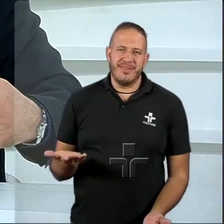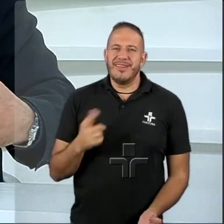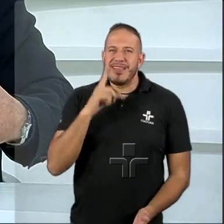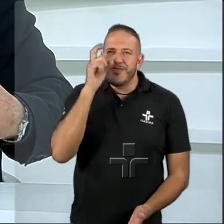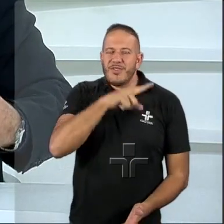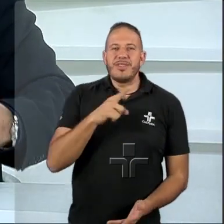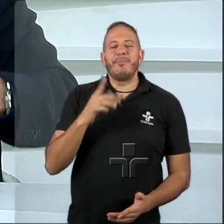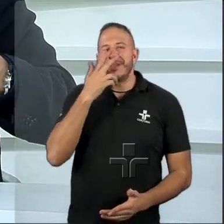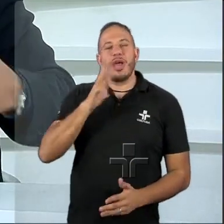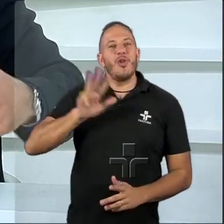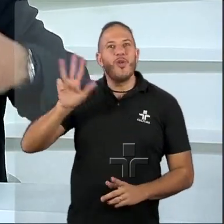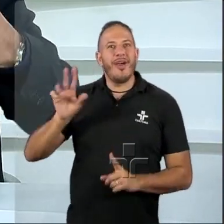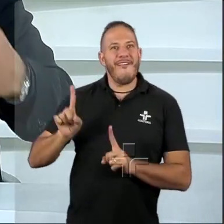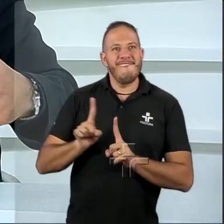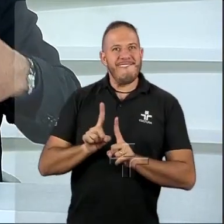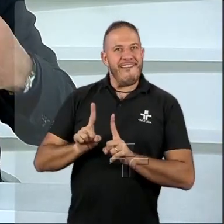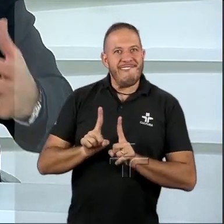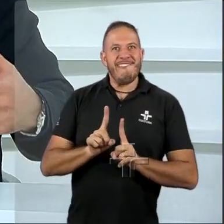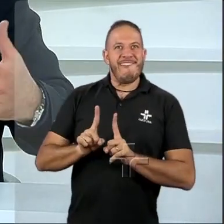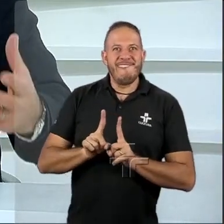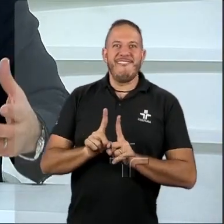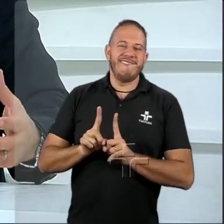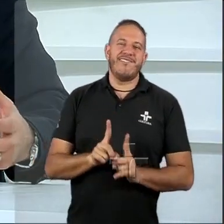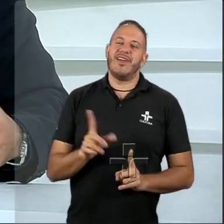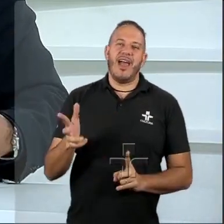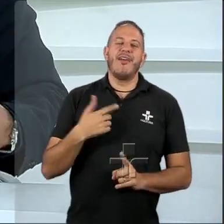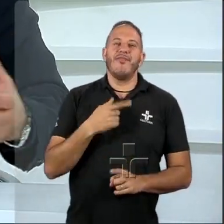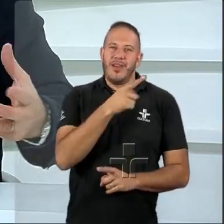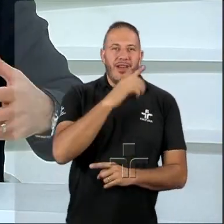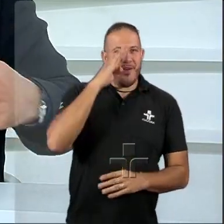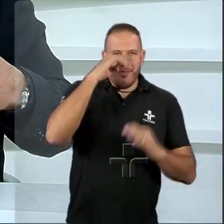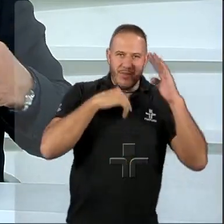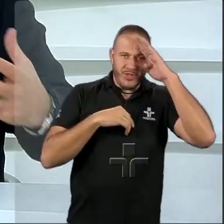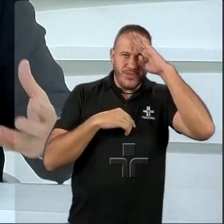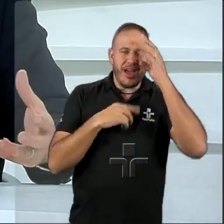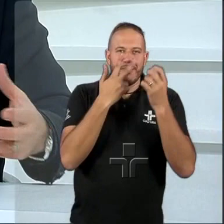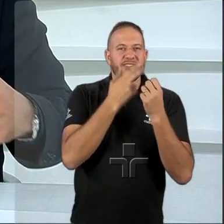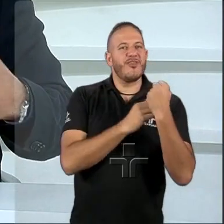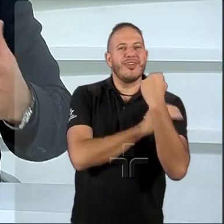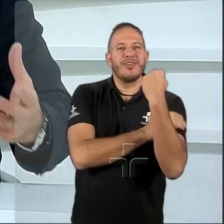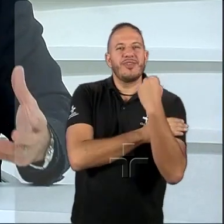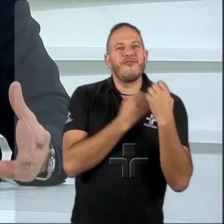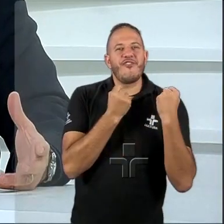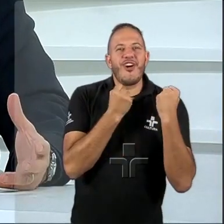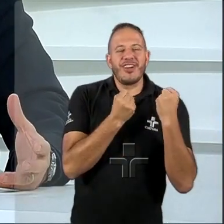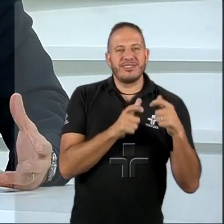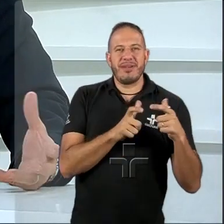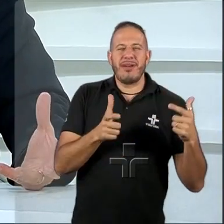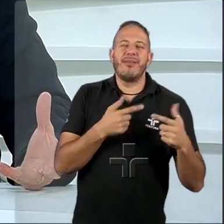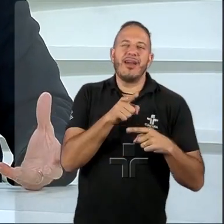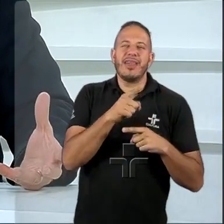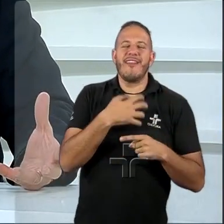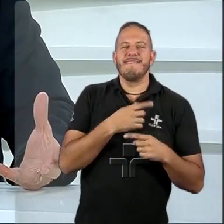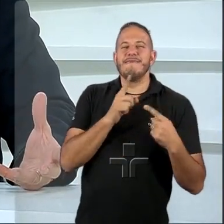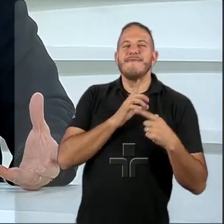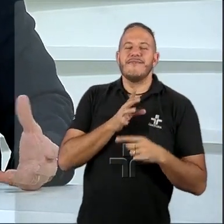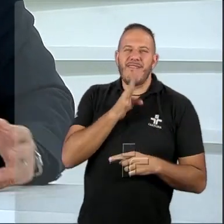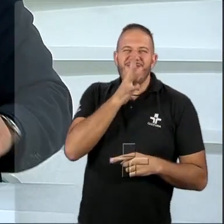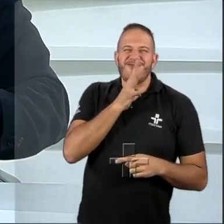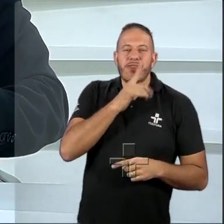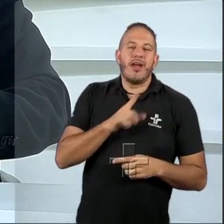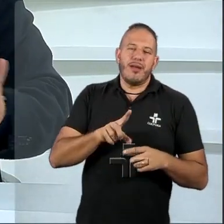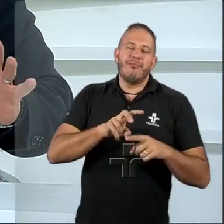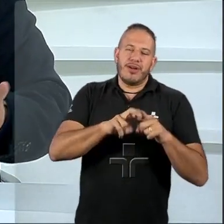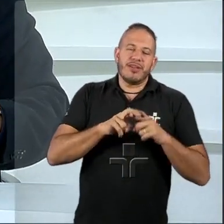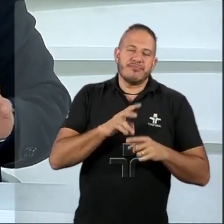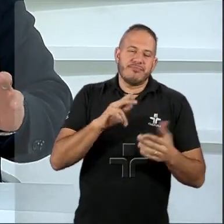tirar Lula do campo, foi reforçando a figura de Bolsonaro. E ele ainda preservado, ironicamente, pela facada que recebeu,